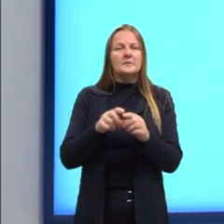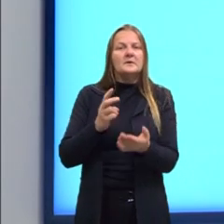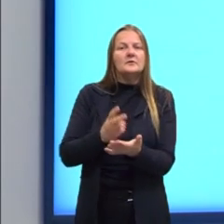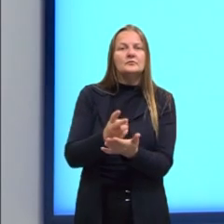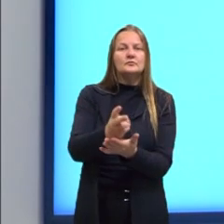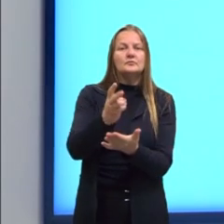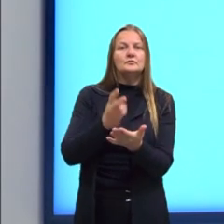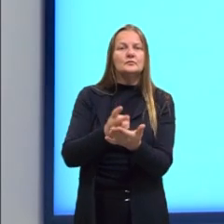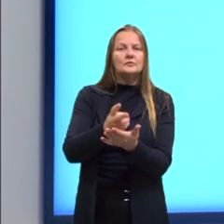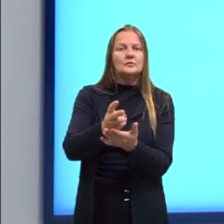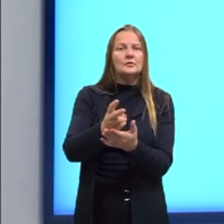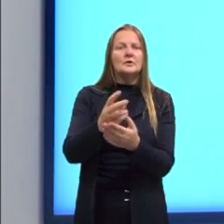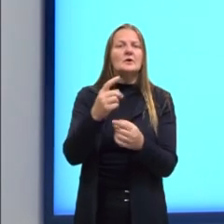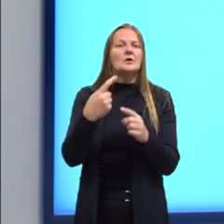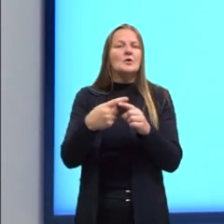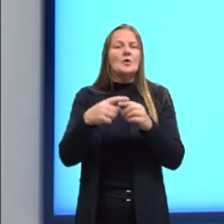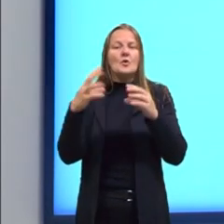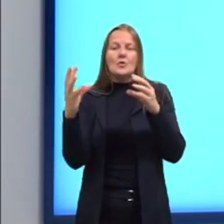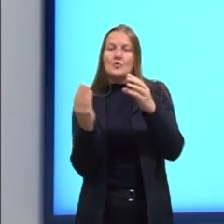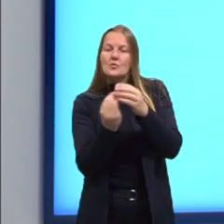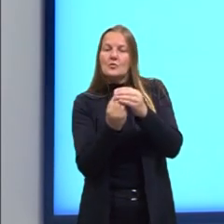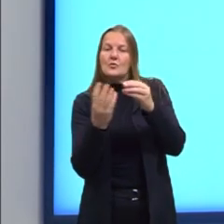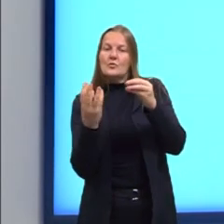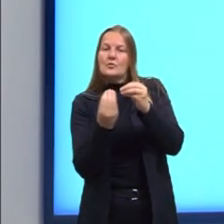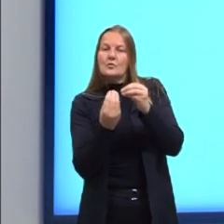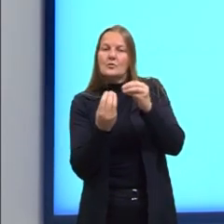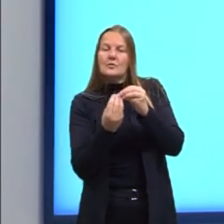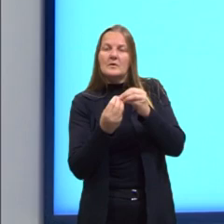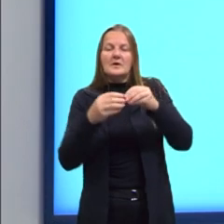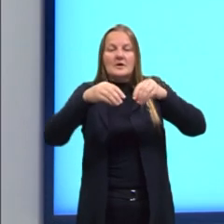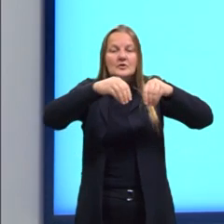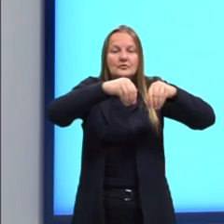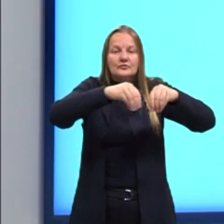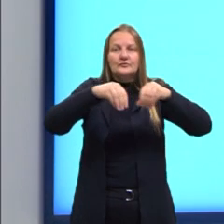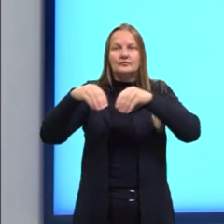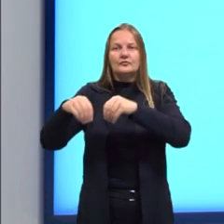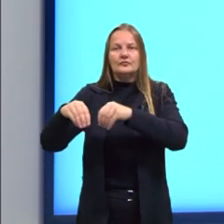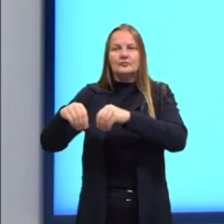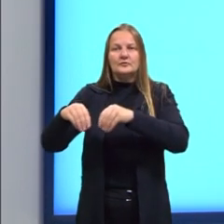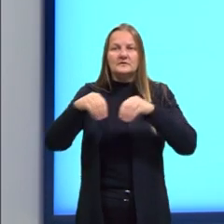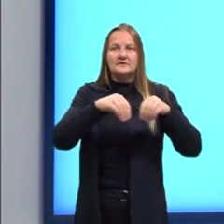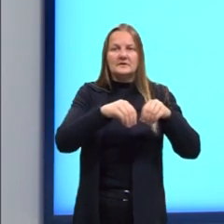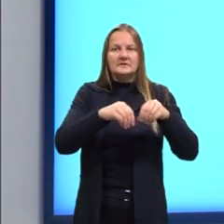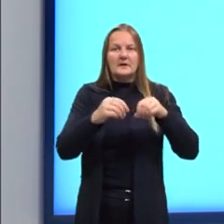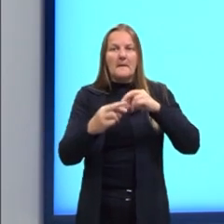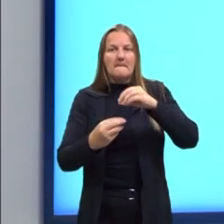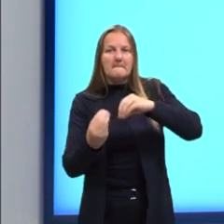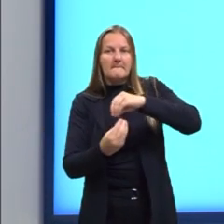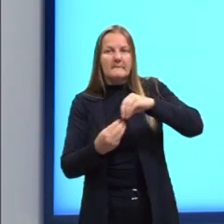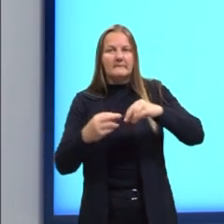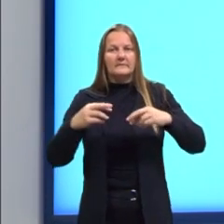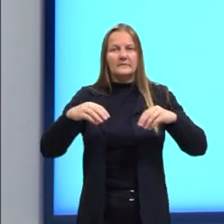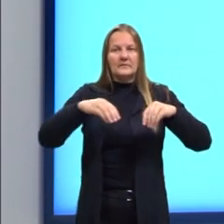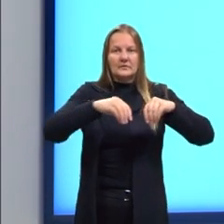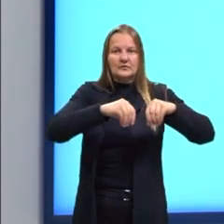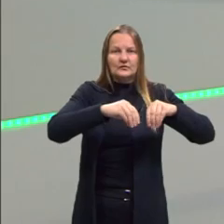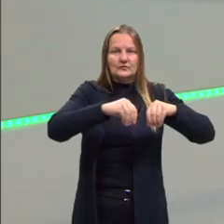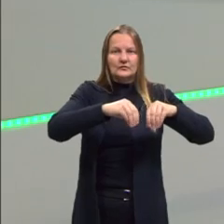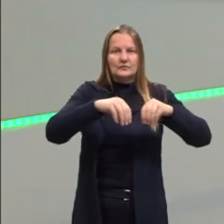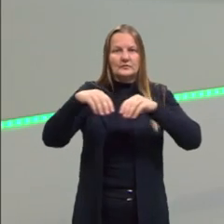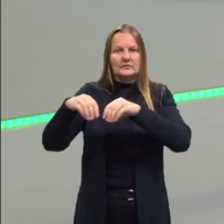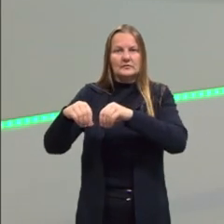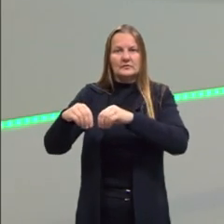constante as concentrações constantes dessas substâncias que estão a reação tanto a